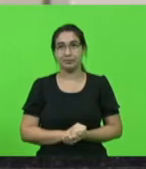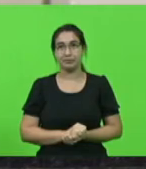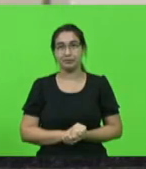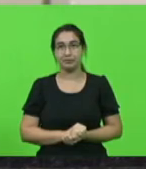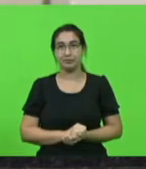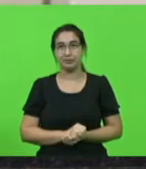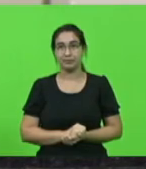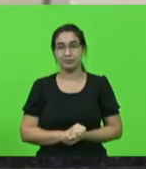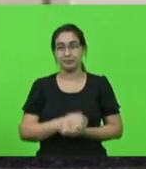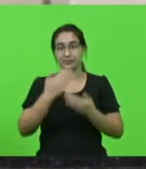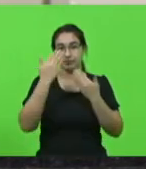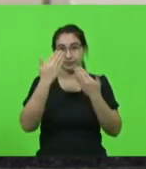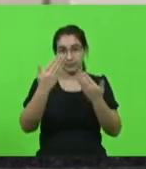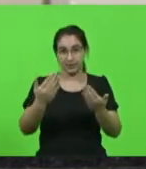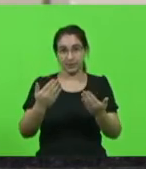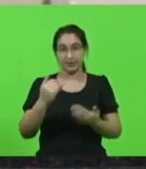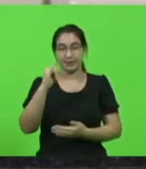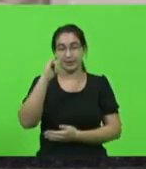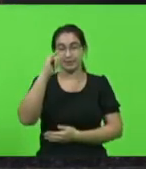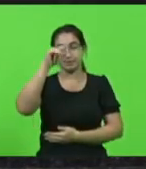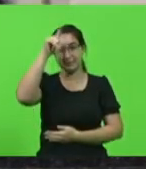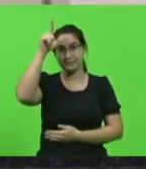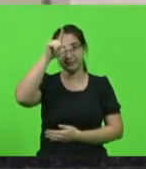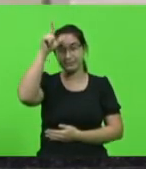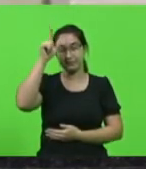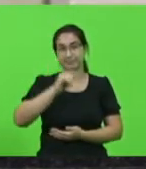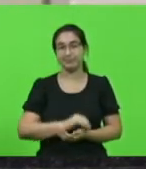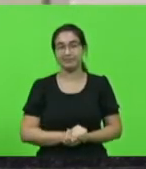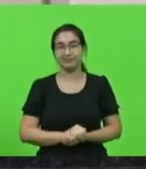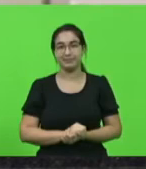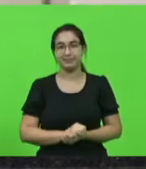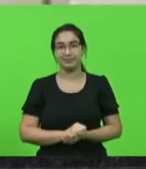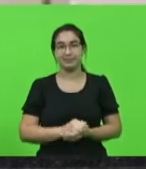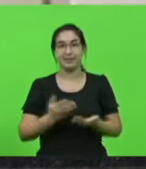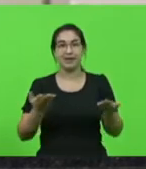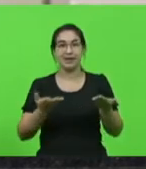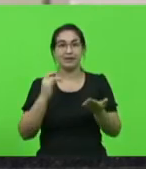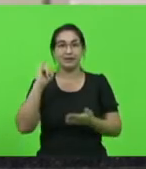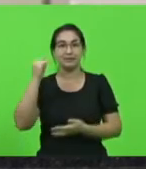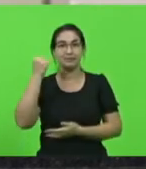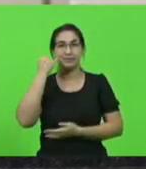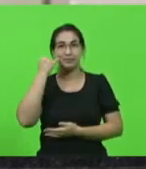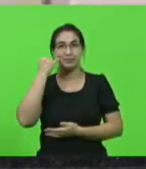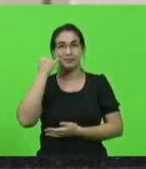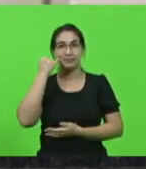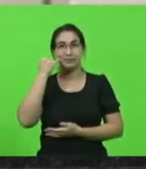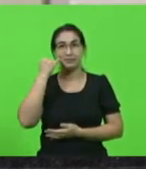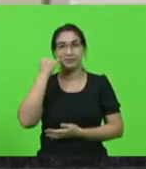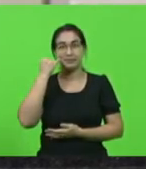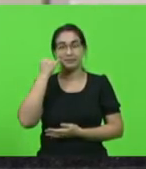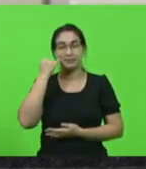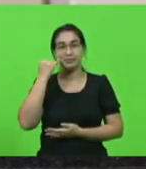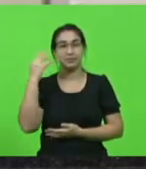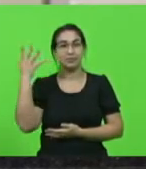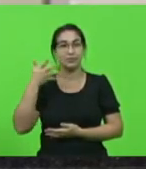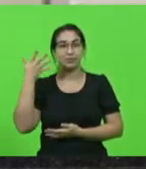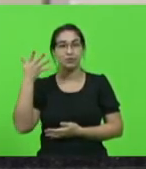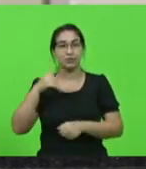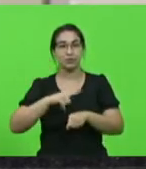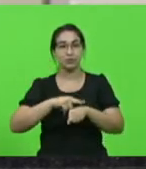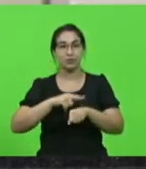Obrigado, deputado Sargento Lima. Próximo deputado inscrito, Gessé Lopes. Vossa Excelência terá 10 minutos, deputado